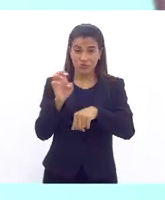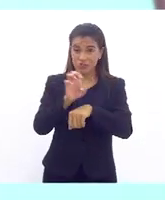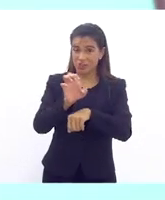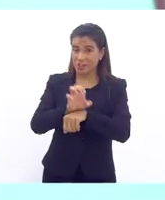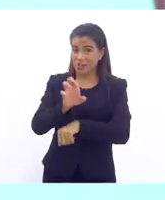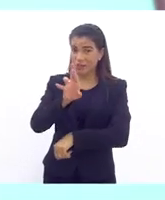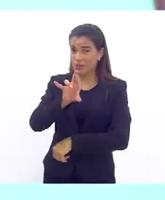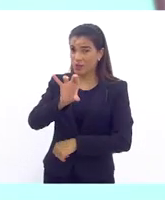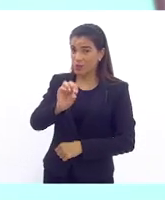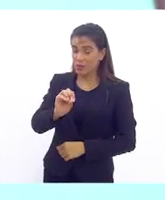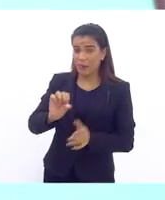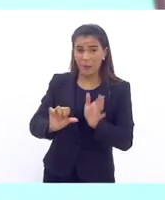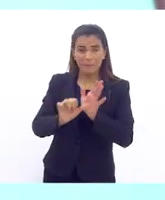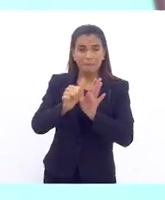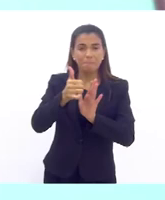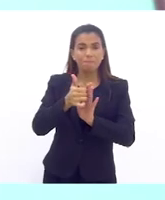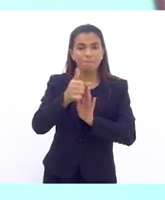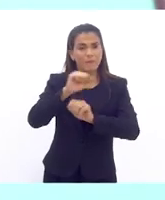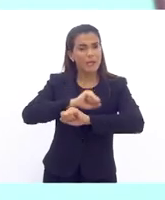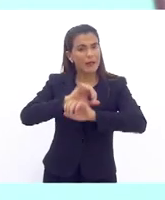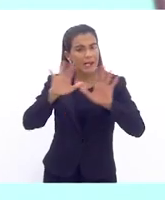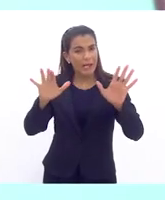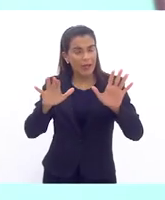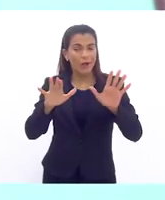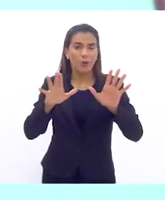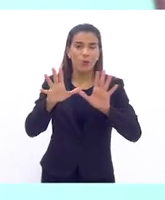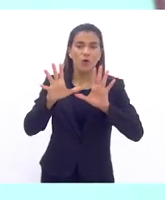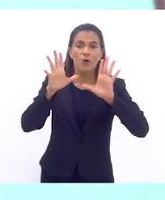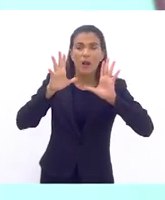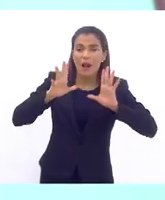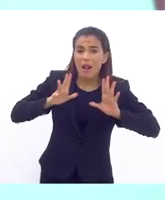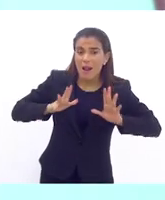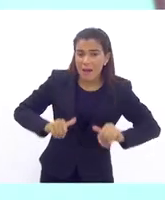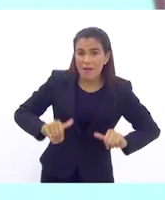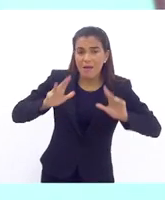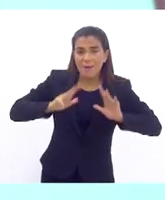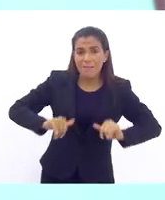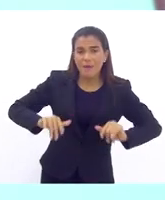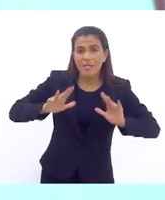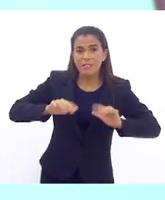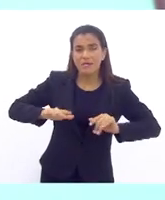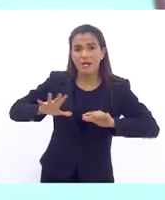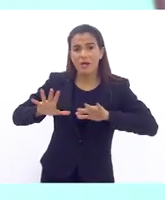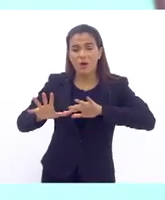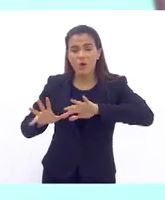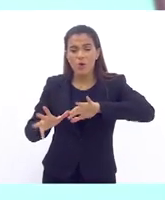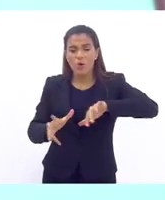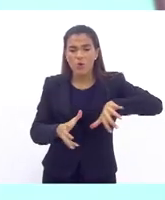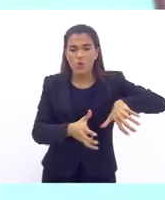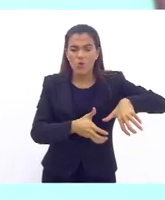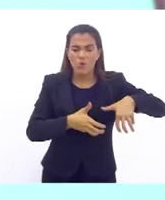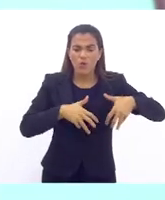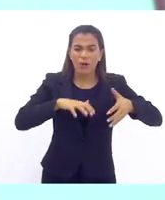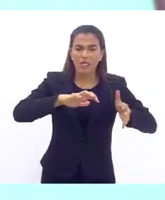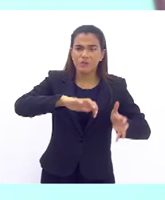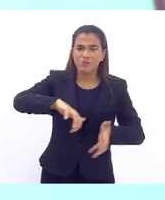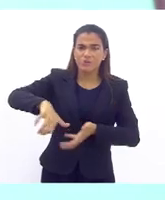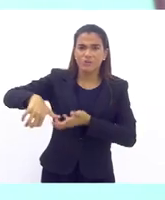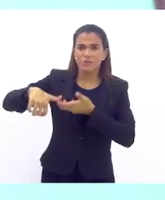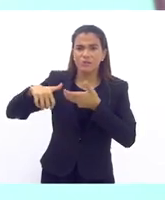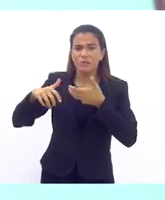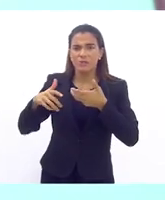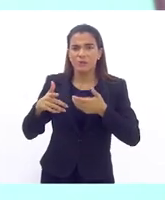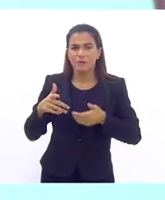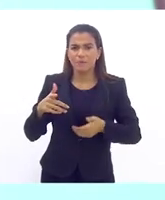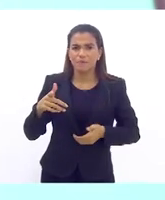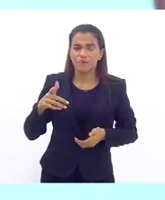Primeiro primeiro é uma coisa deixar claro assoreamento é algo natural né A diferença é contra o pisação esse assoreamento